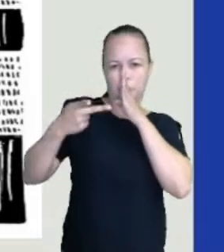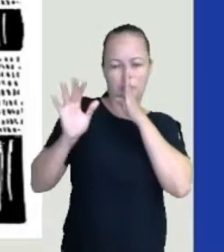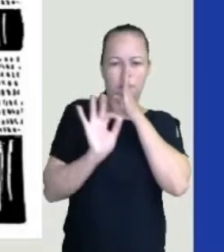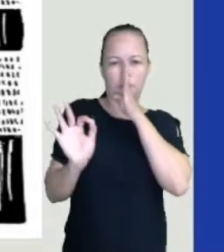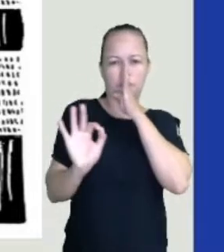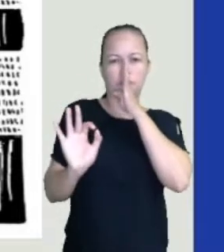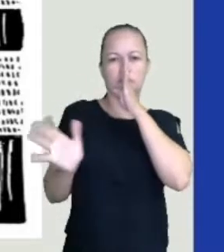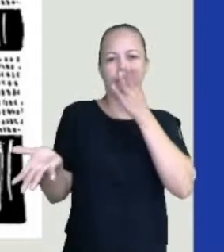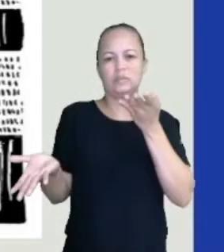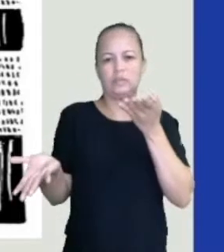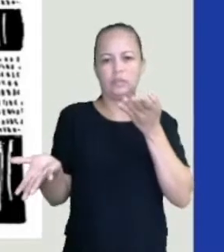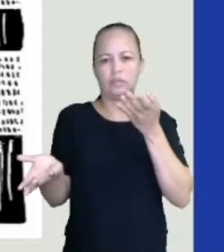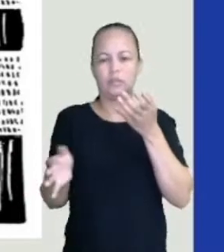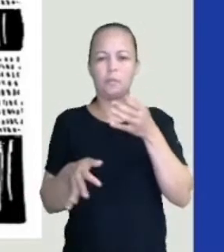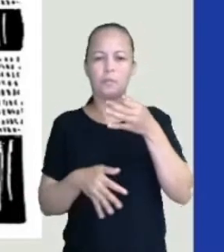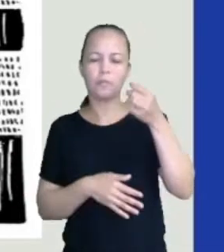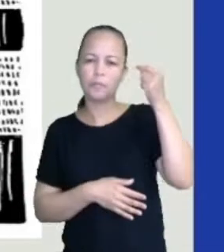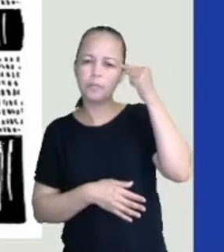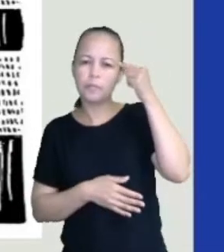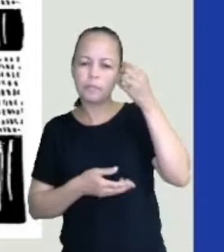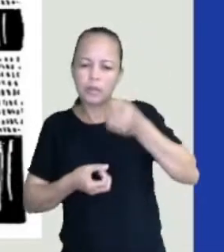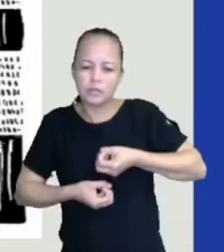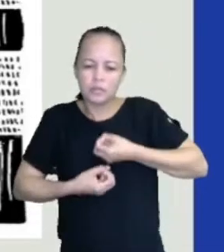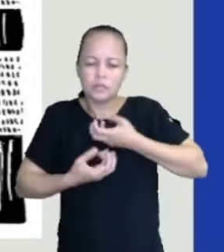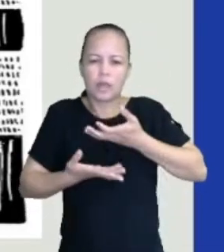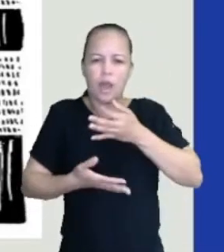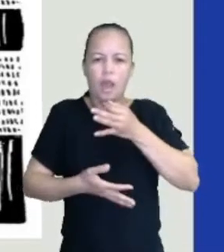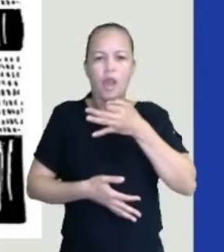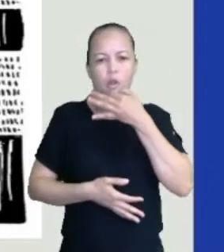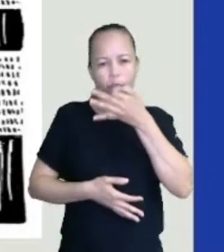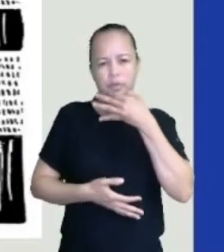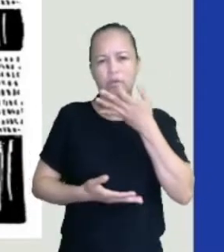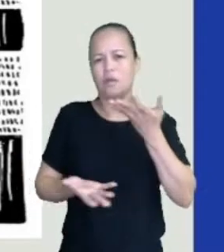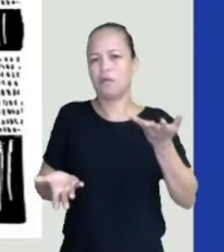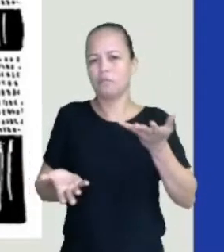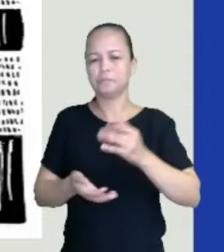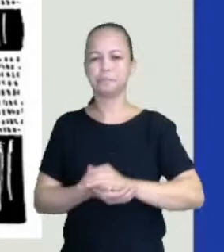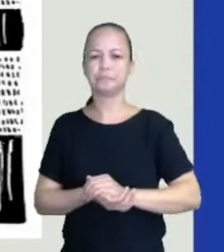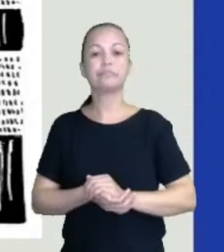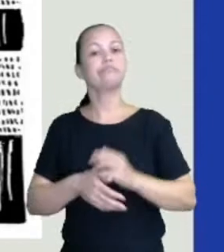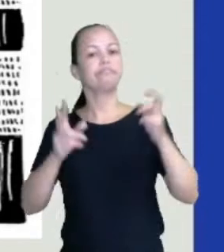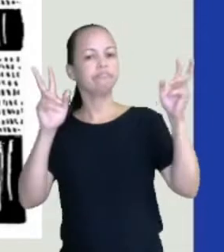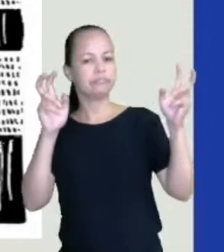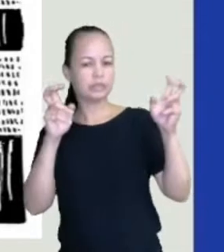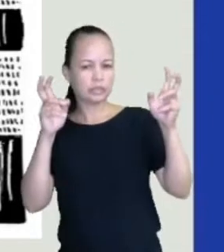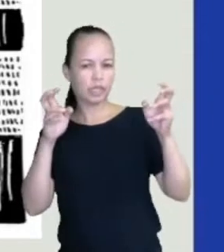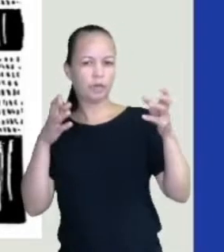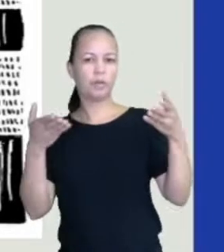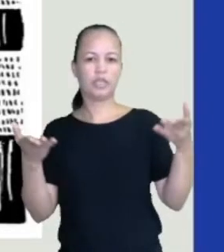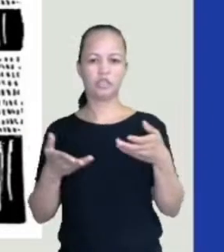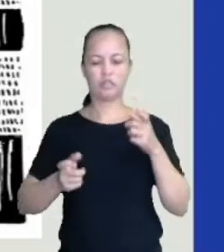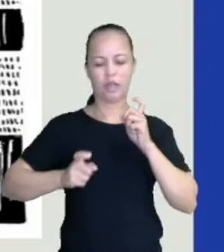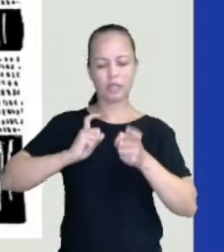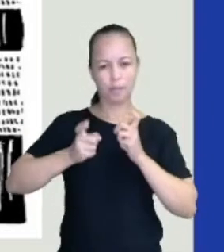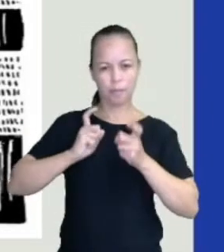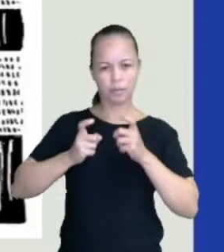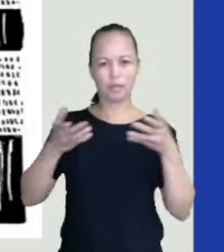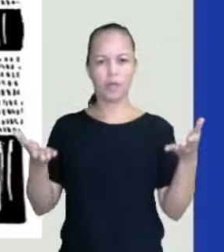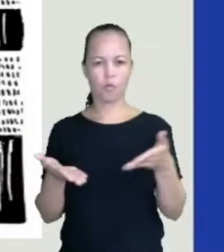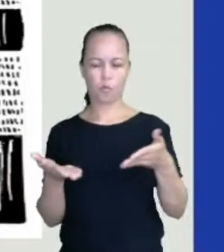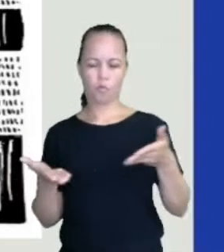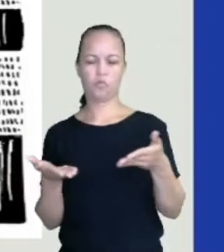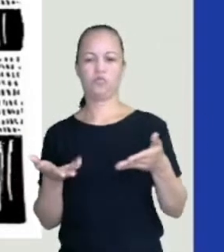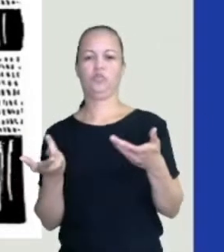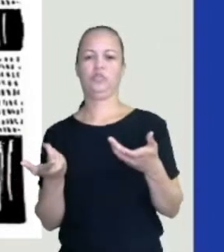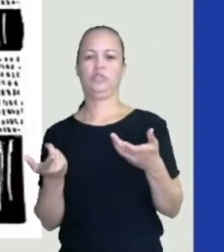e expor essa opinião? Então é esse tema que a gente vai discutir hoje em